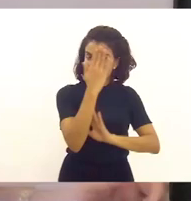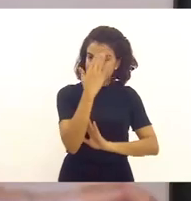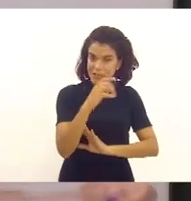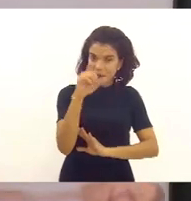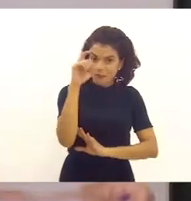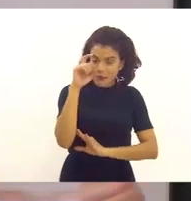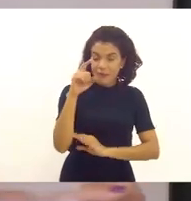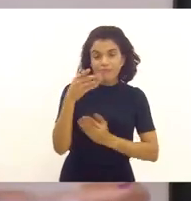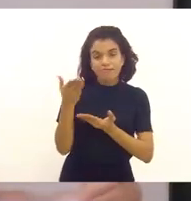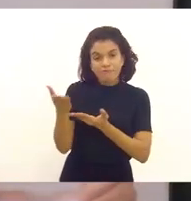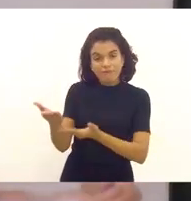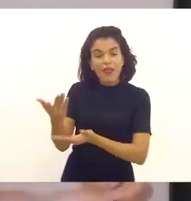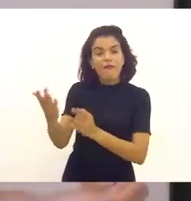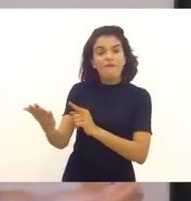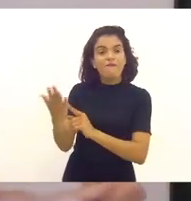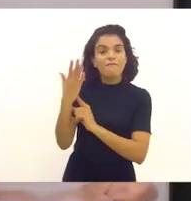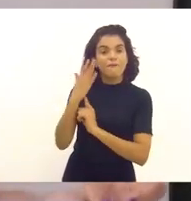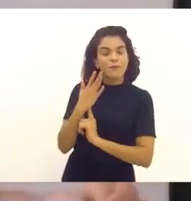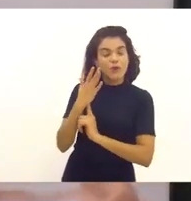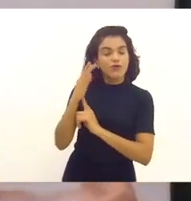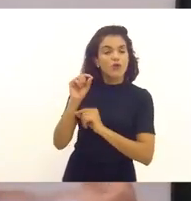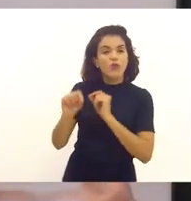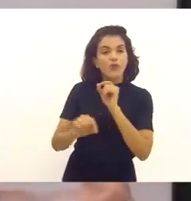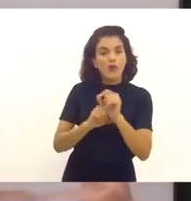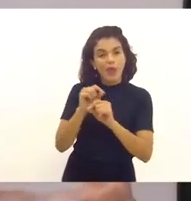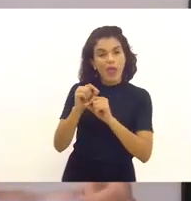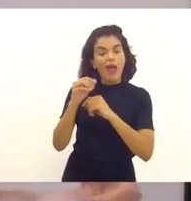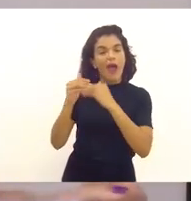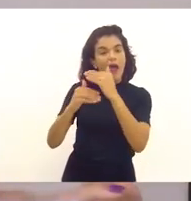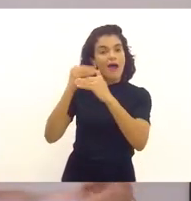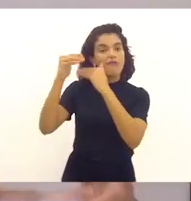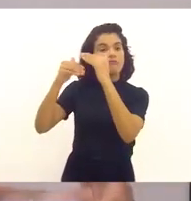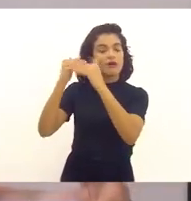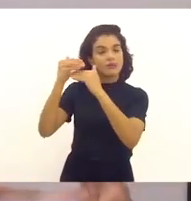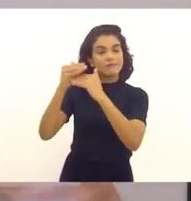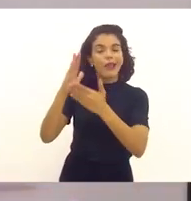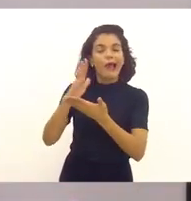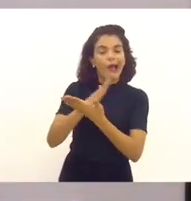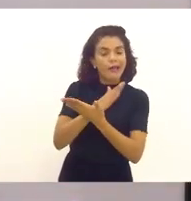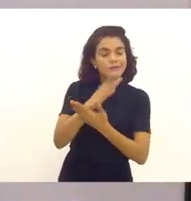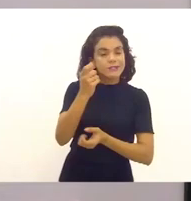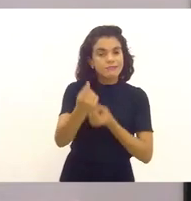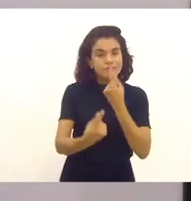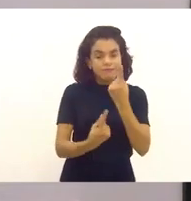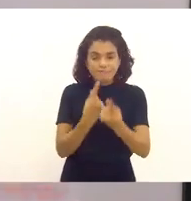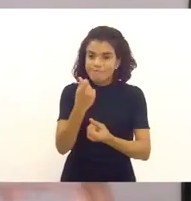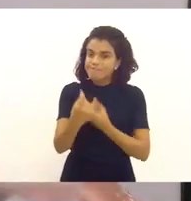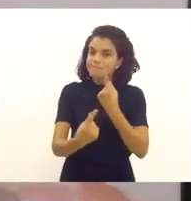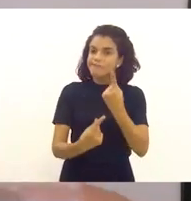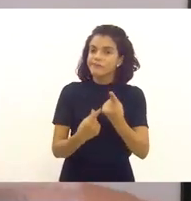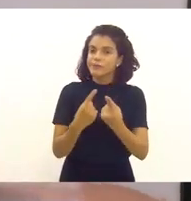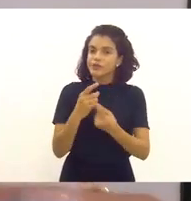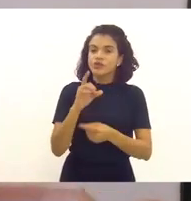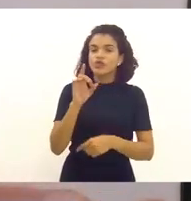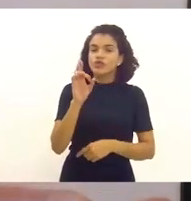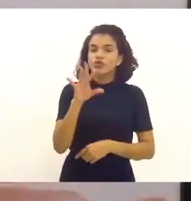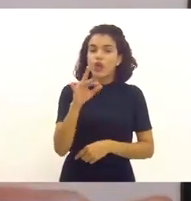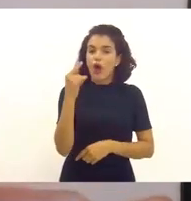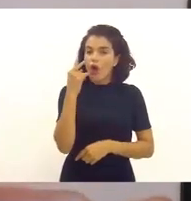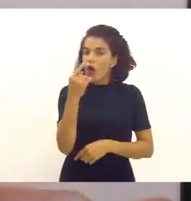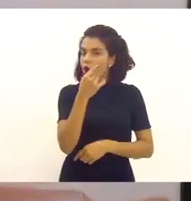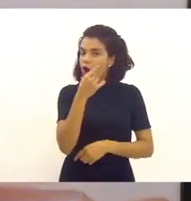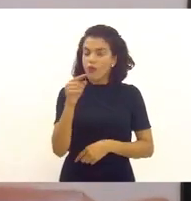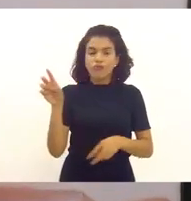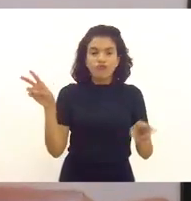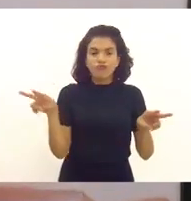senhora trouxe esses elementos mas são avanços que às vezes ele só só estão com os